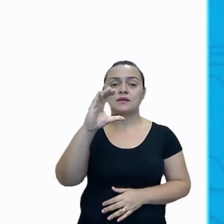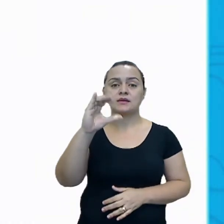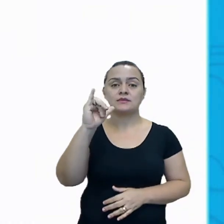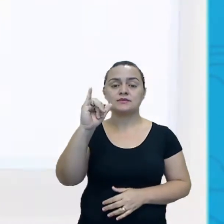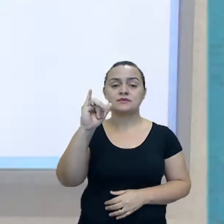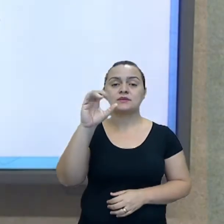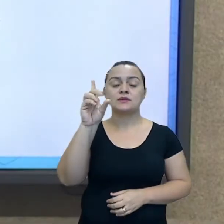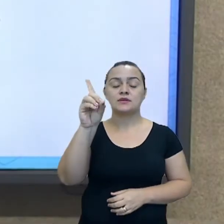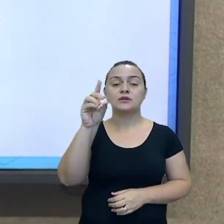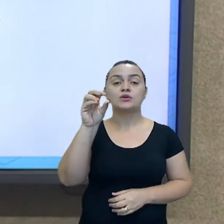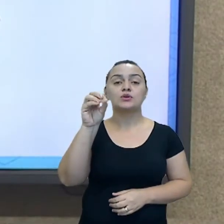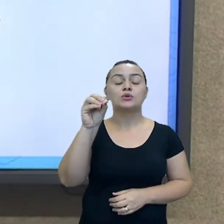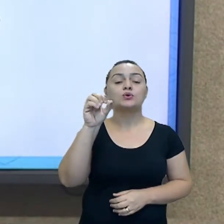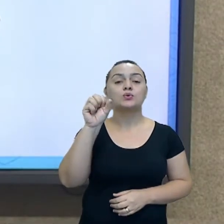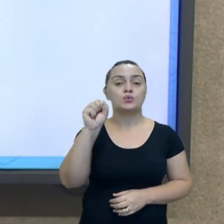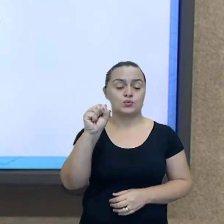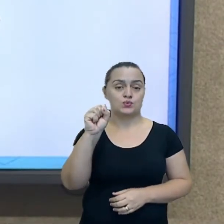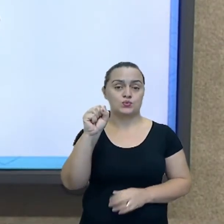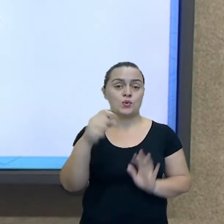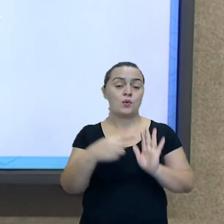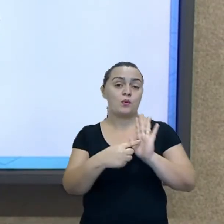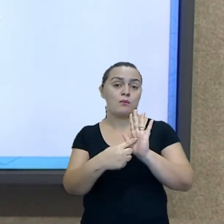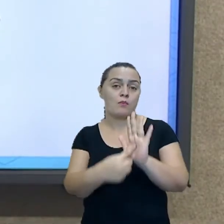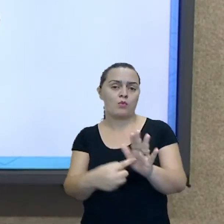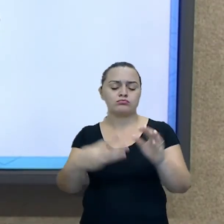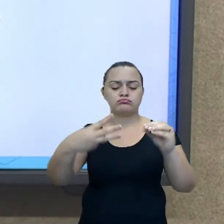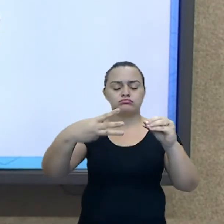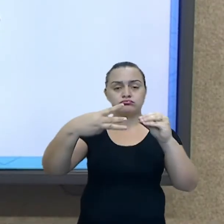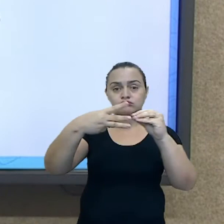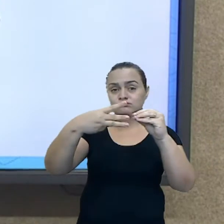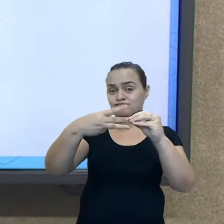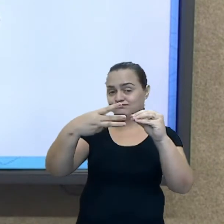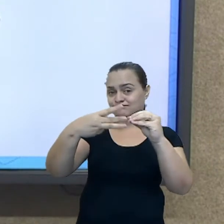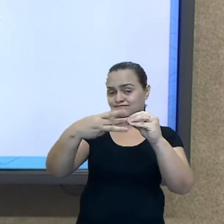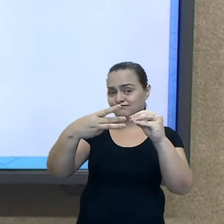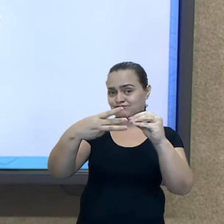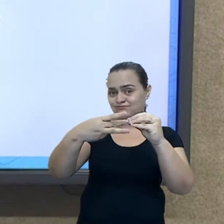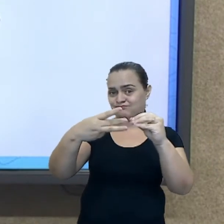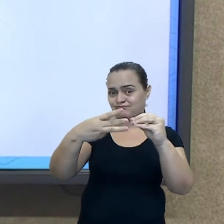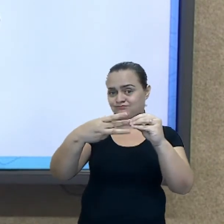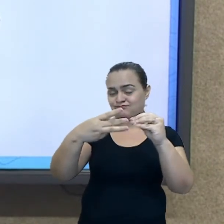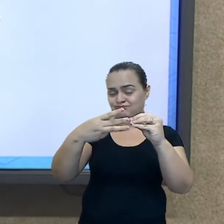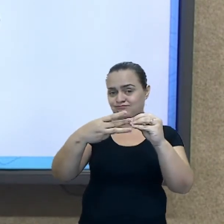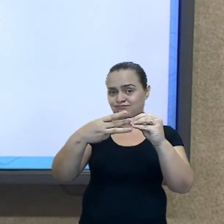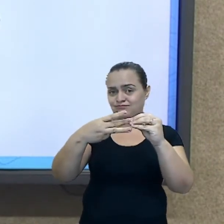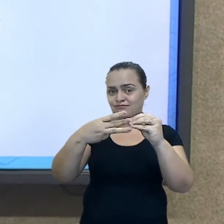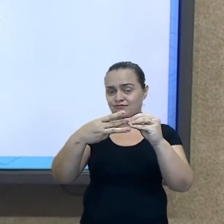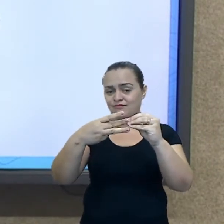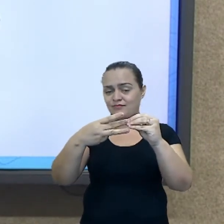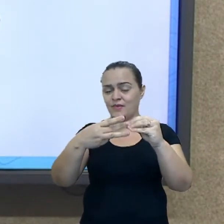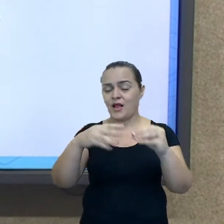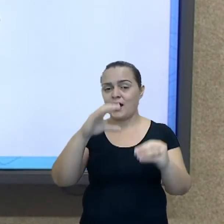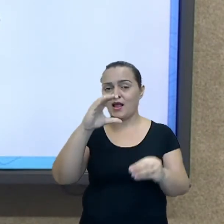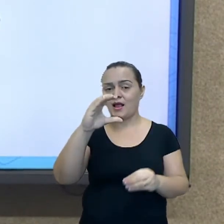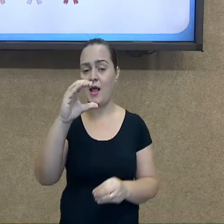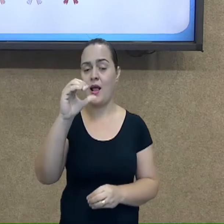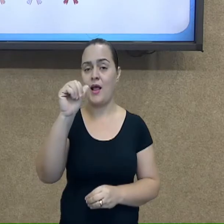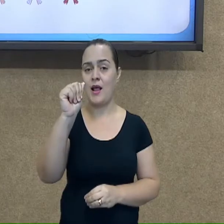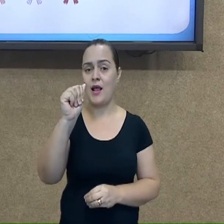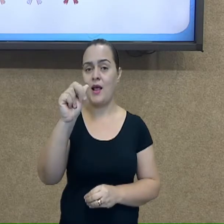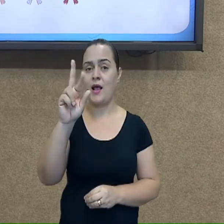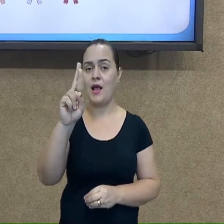têm a presença no sistema cardiovascular, também chamado de